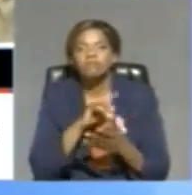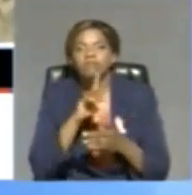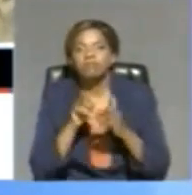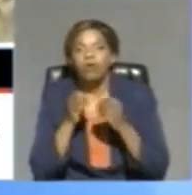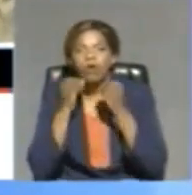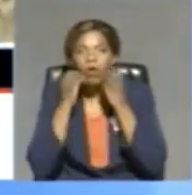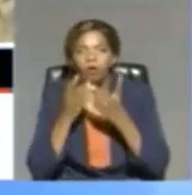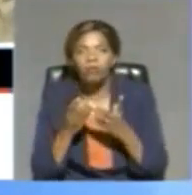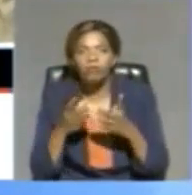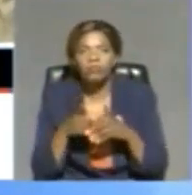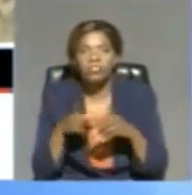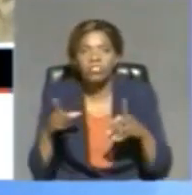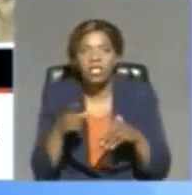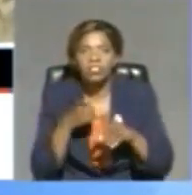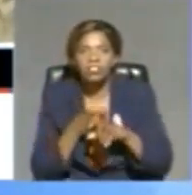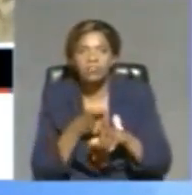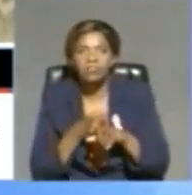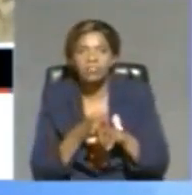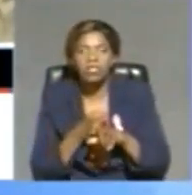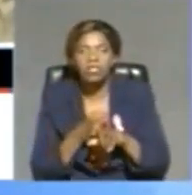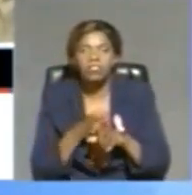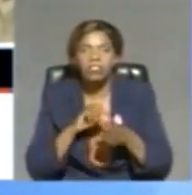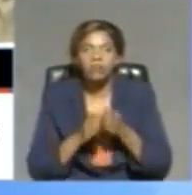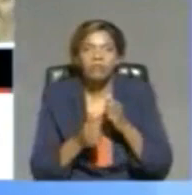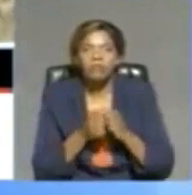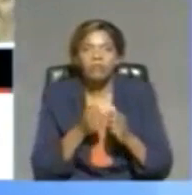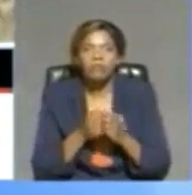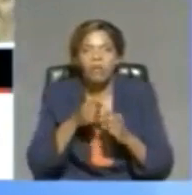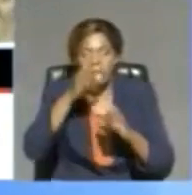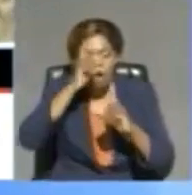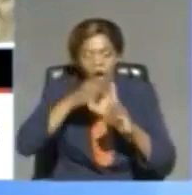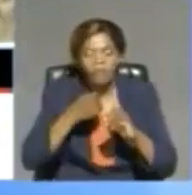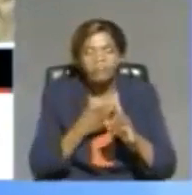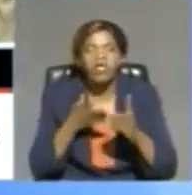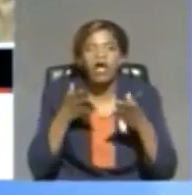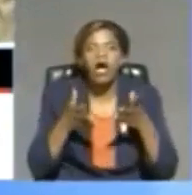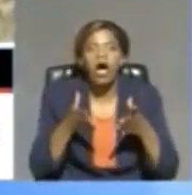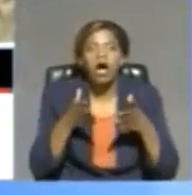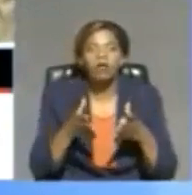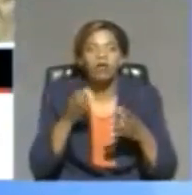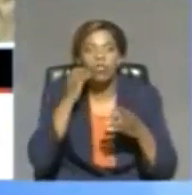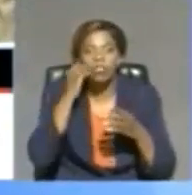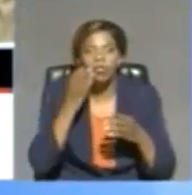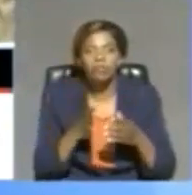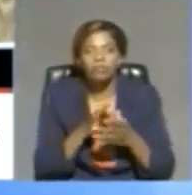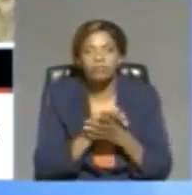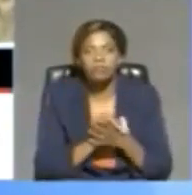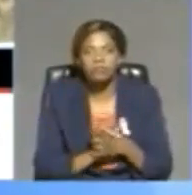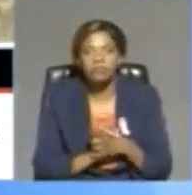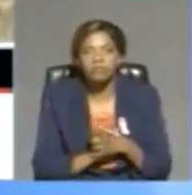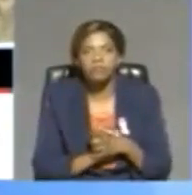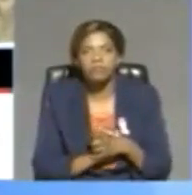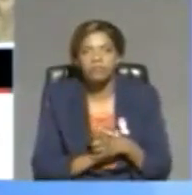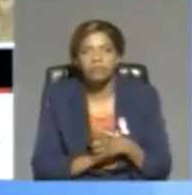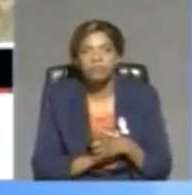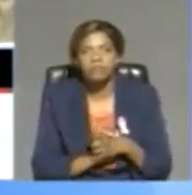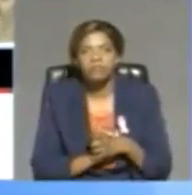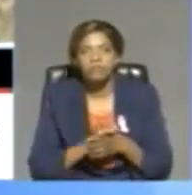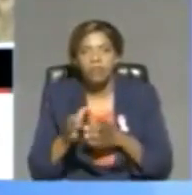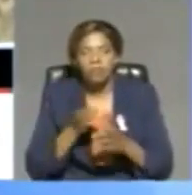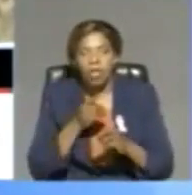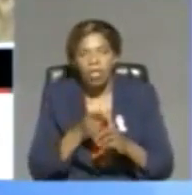Quais são os grandes desafios de Sunak neste seu mandato, Wellington? São